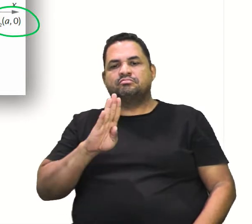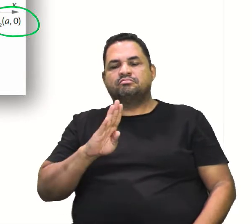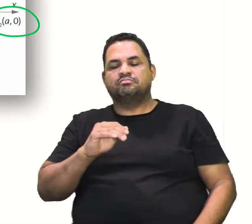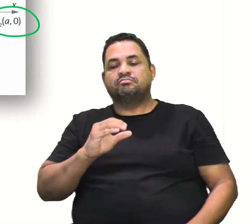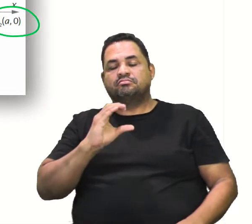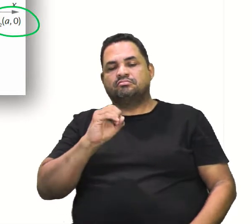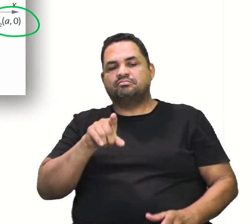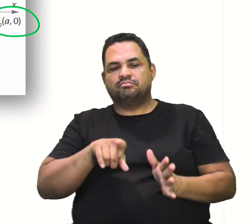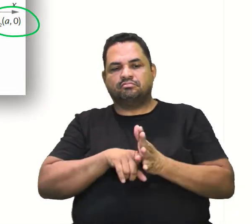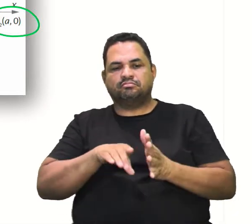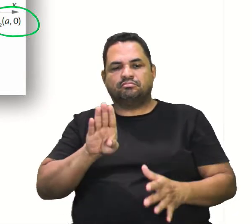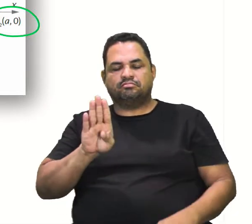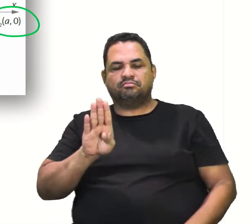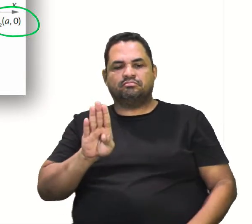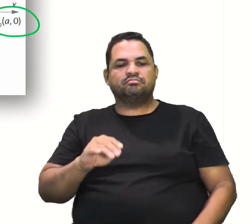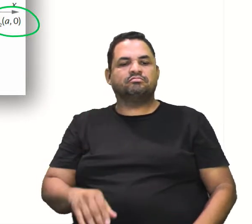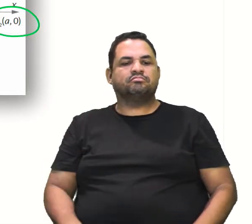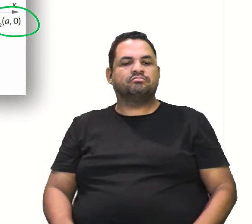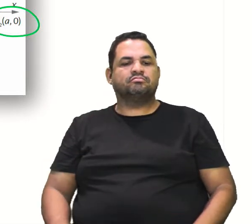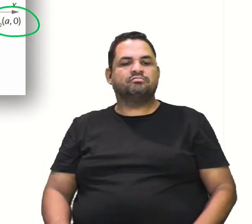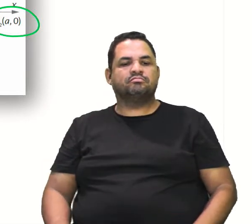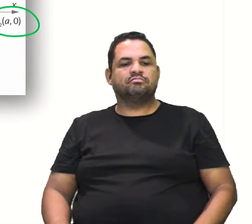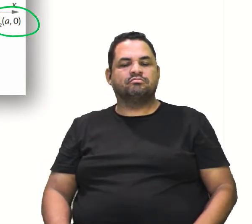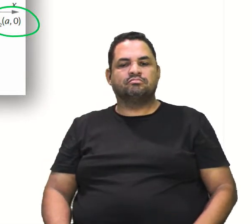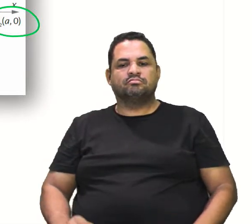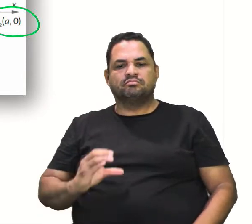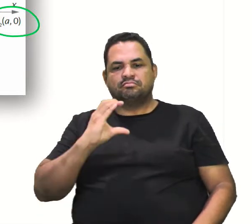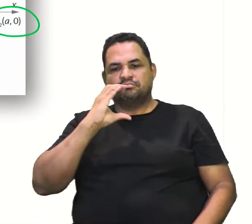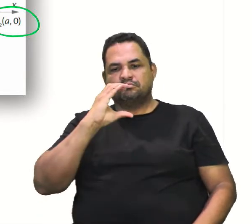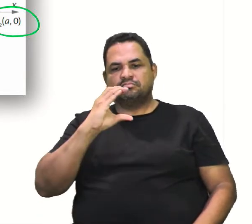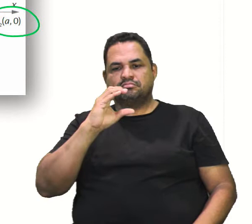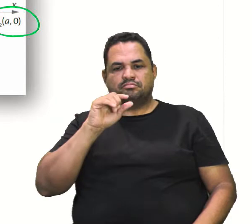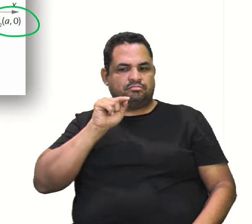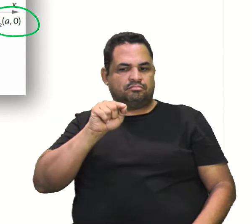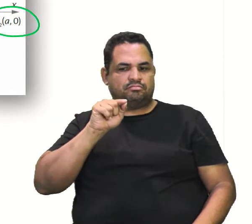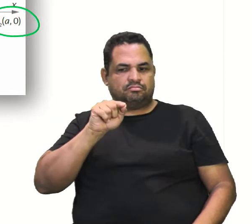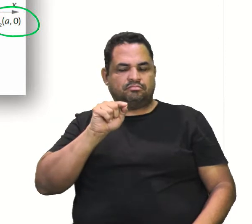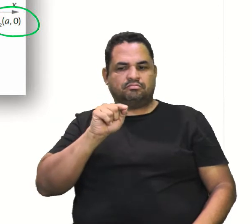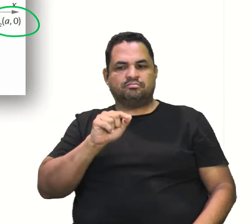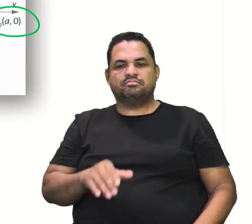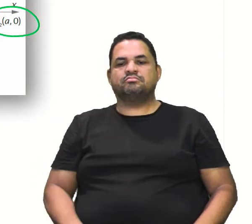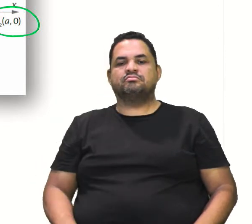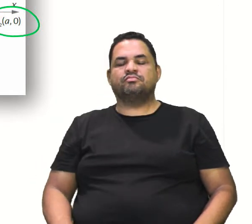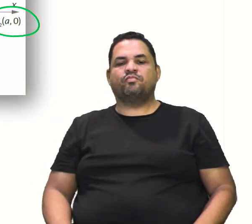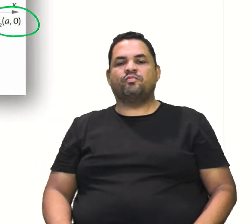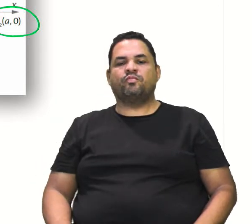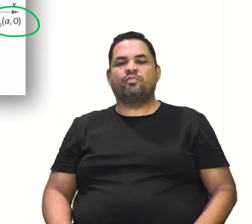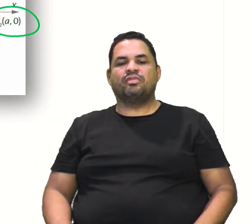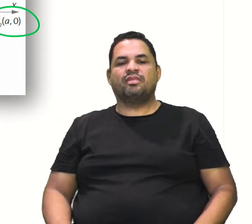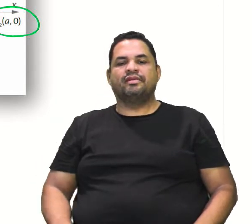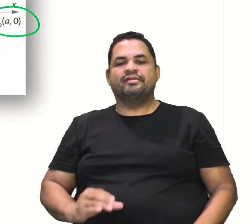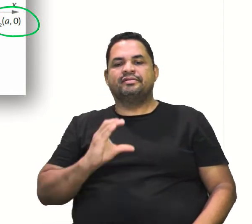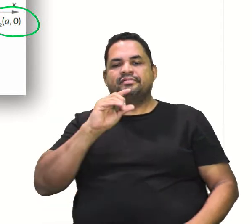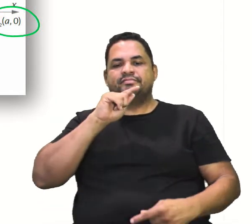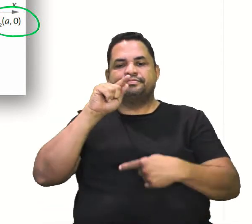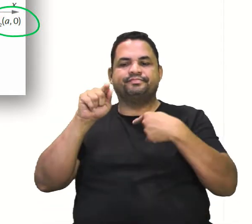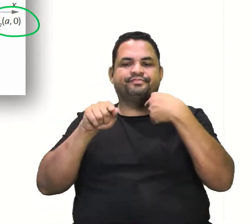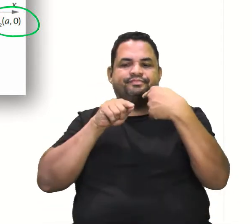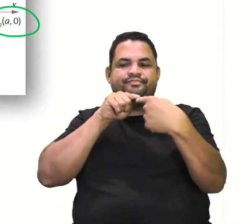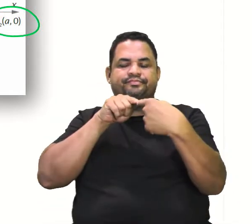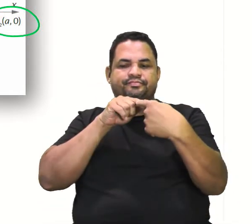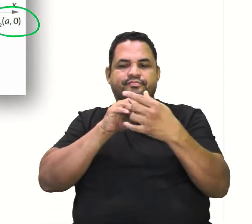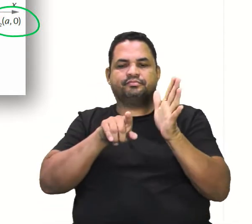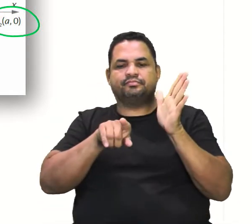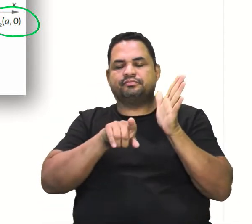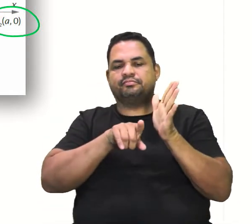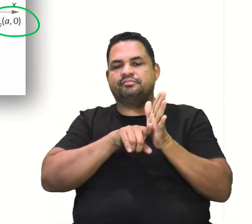B, né? E o C... Considerando o centro Zero, na origem, zero. Isso. tá? E o C vai ser o nosso foco.